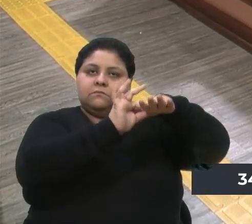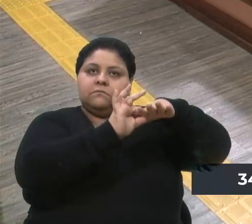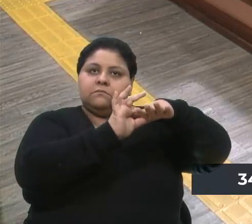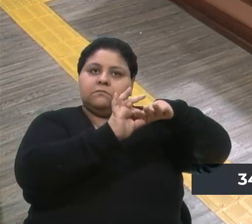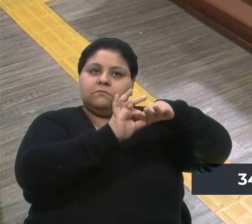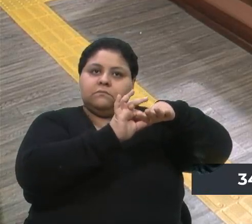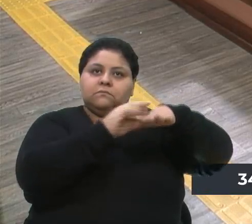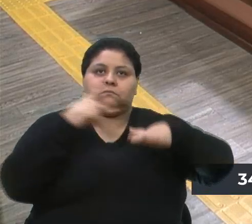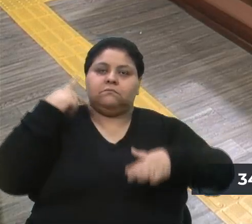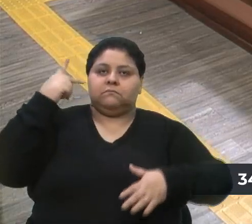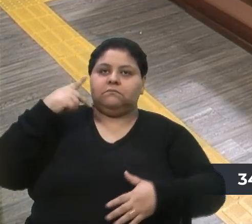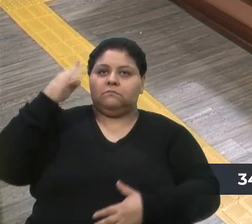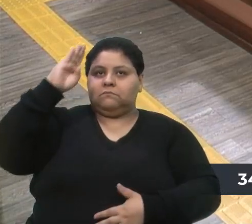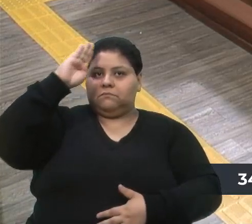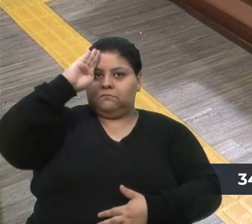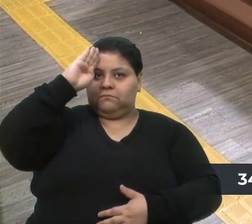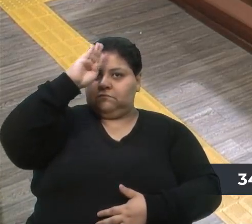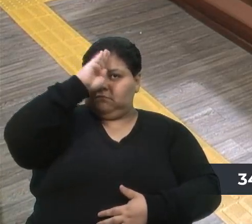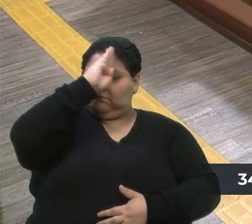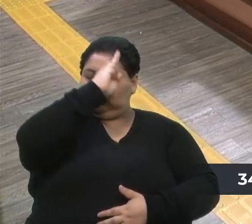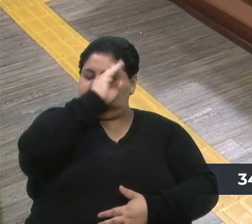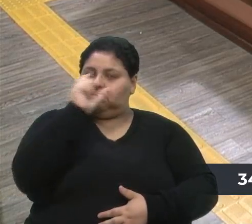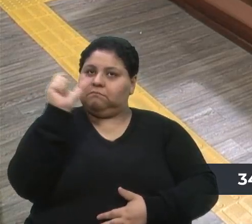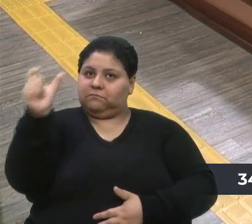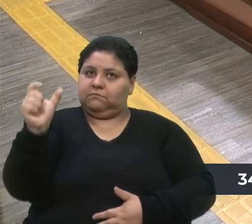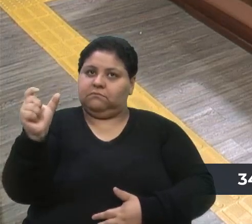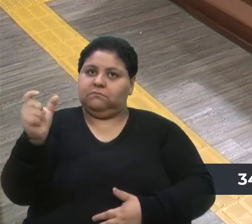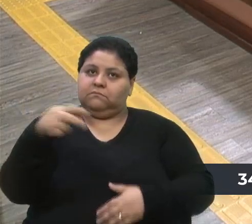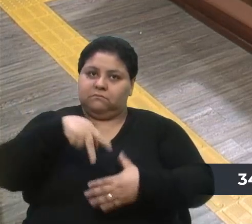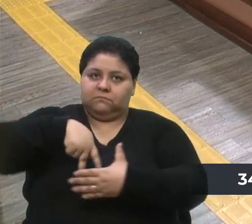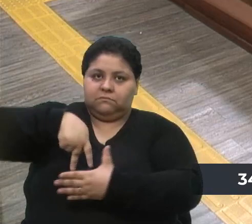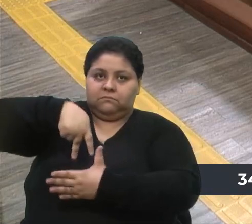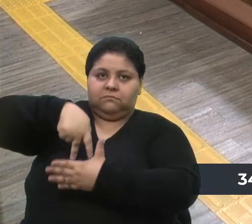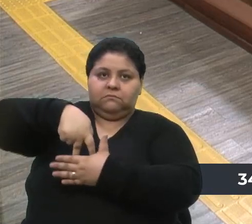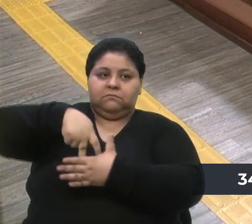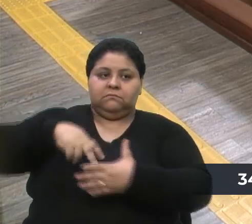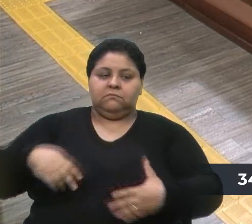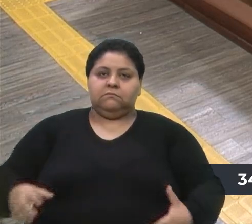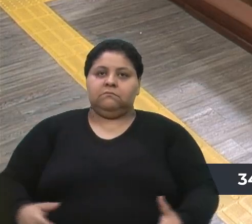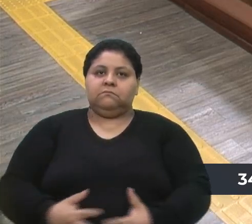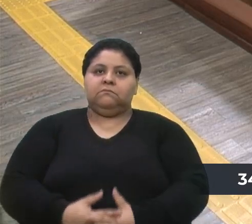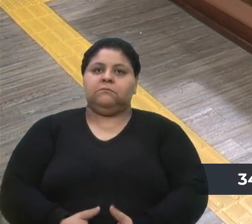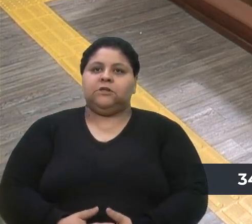Vereador Adriano Bressan, com a palavra da tribuna.